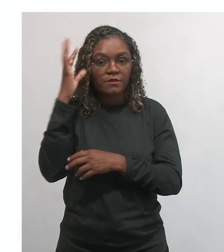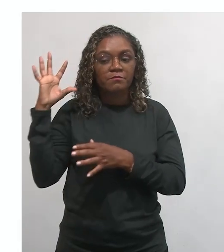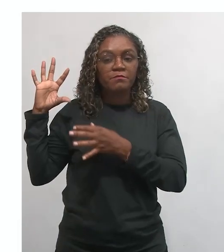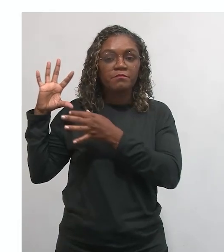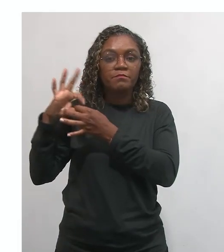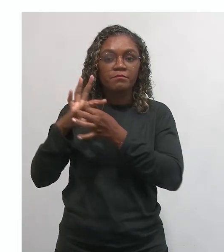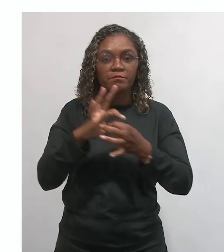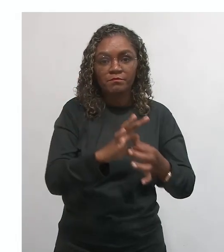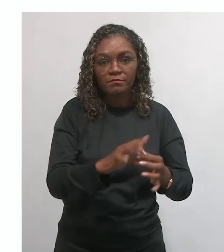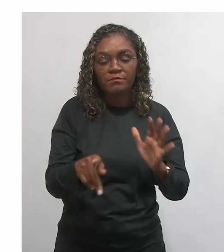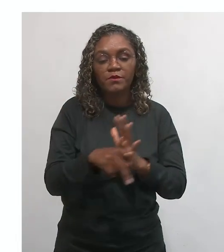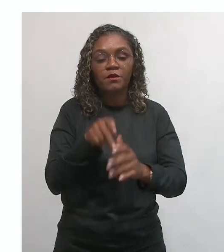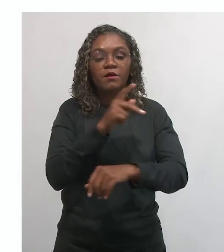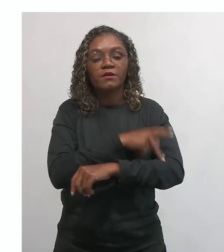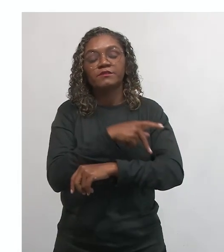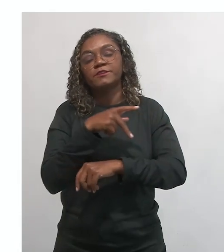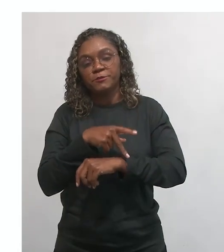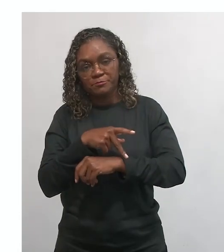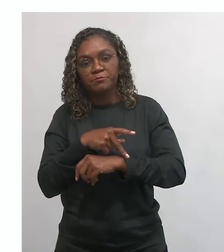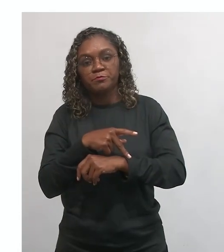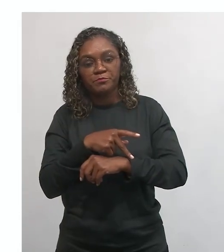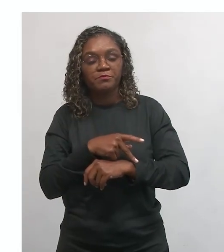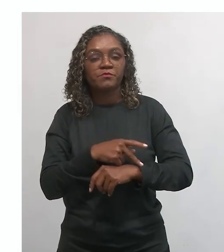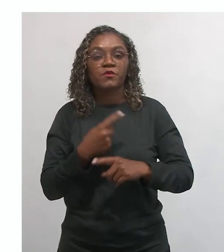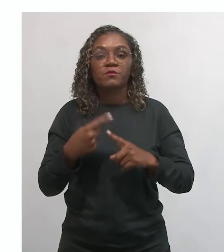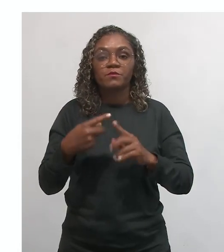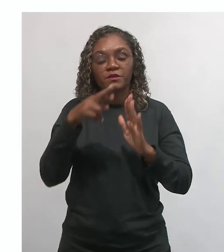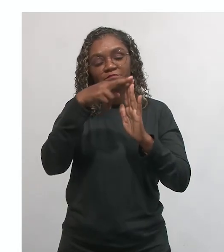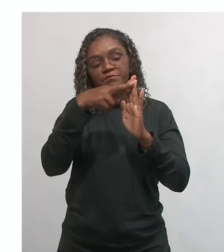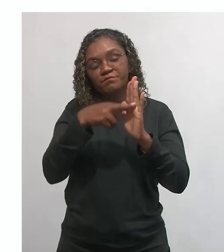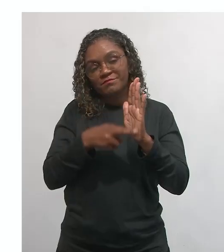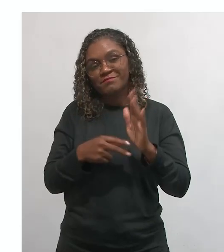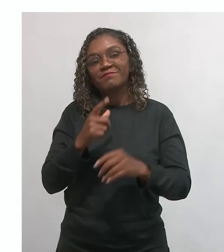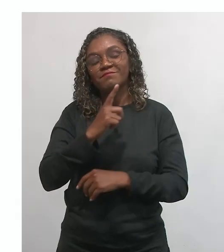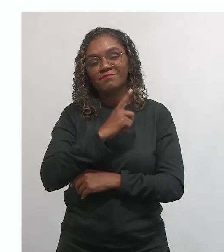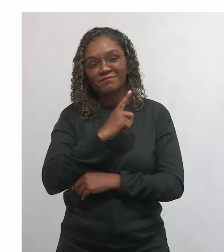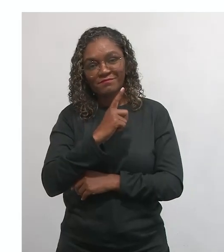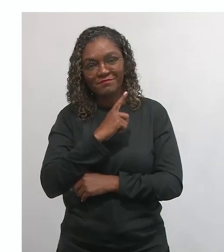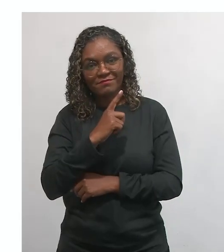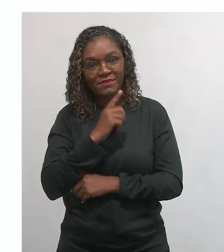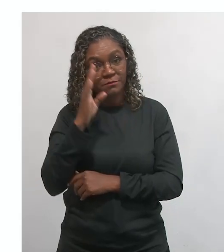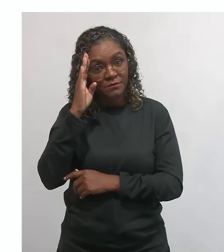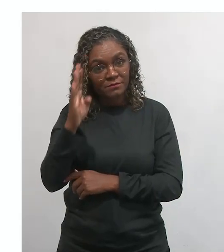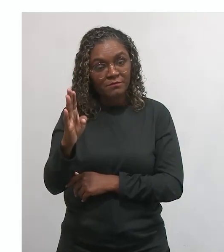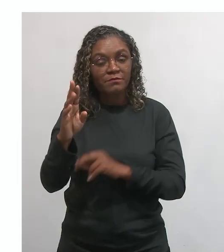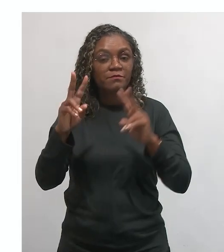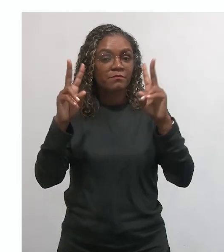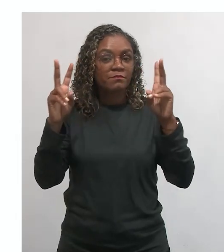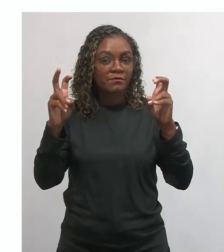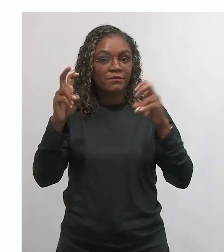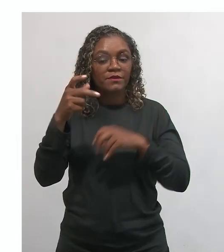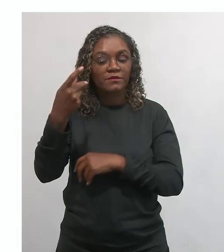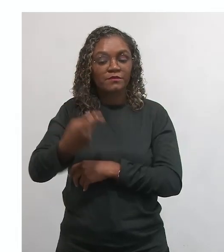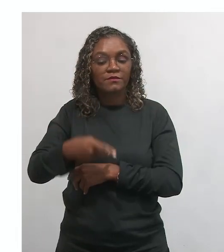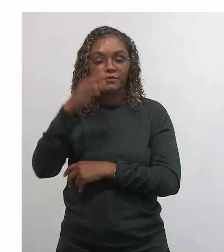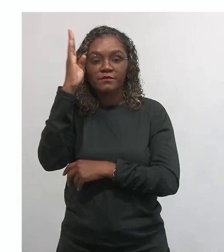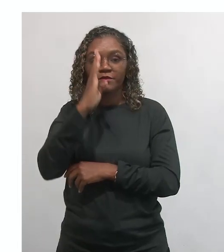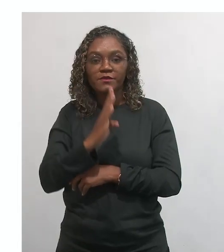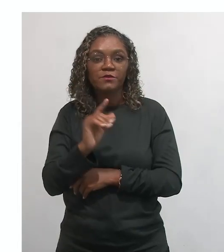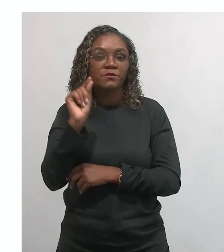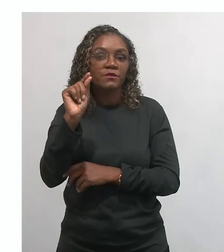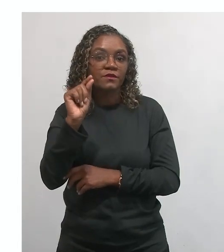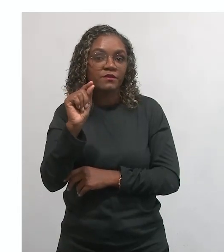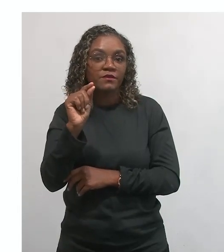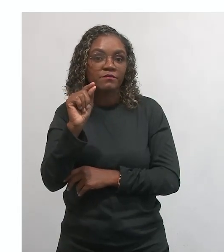todo o contexto pedagógico, porque nós temos uma regulamentação, principalmente no território